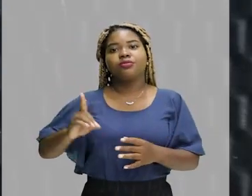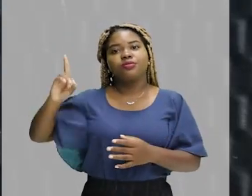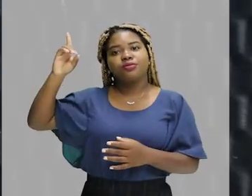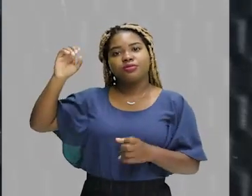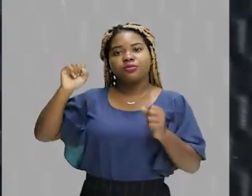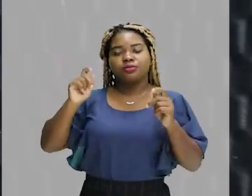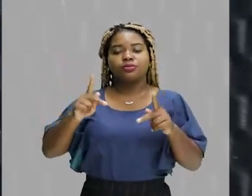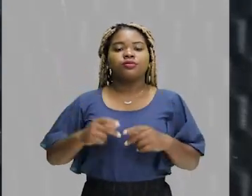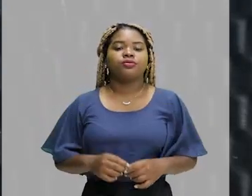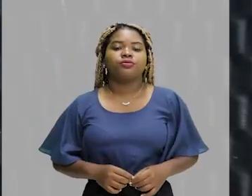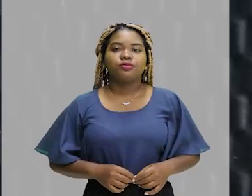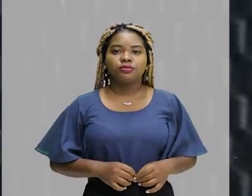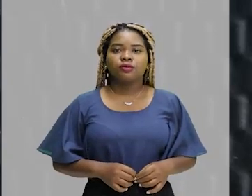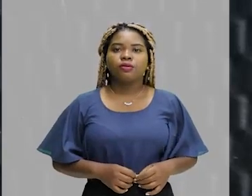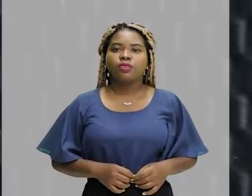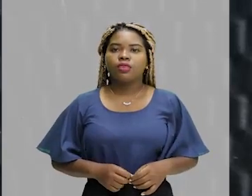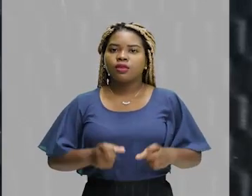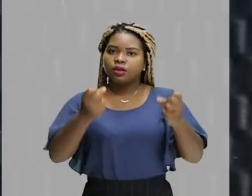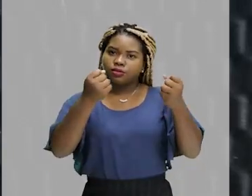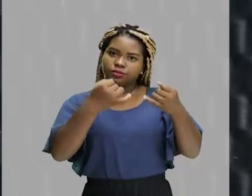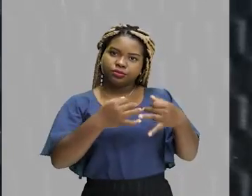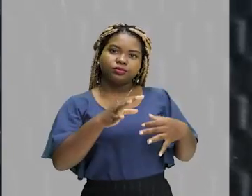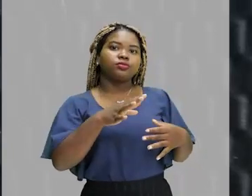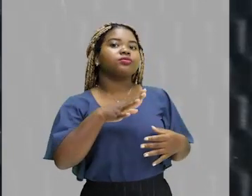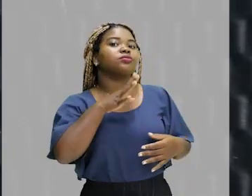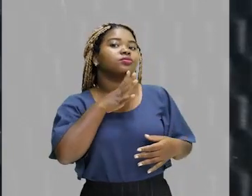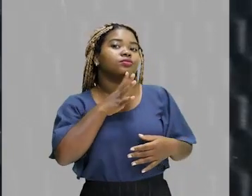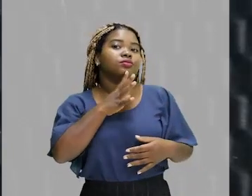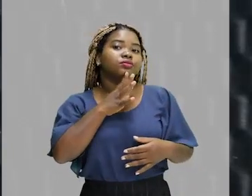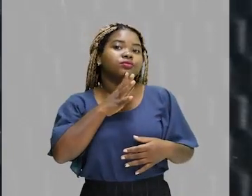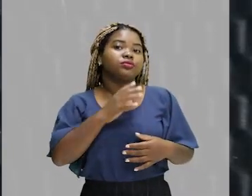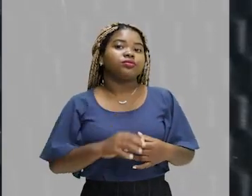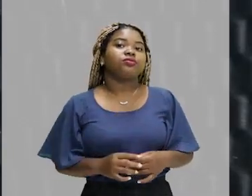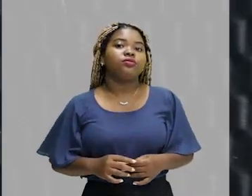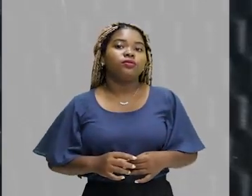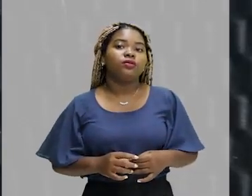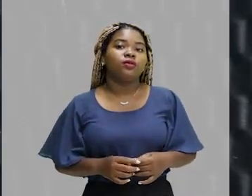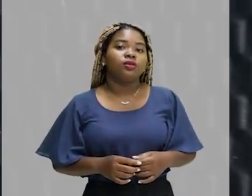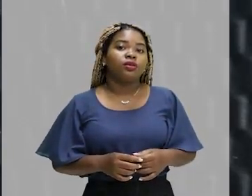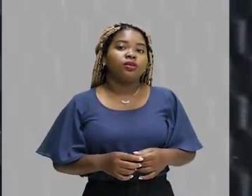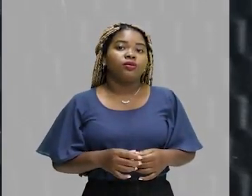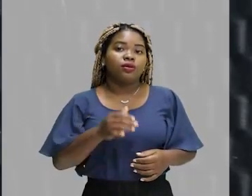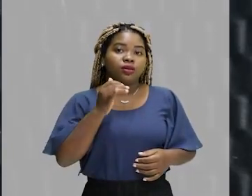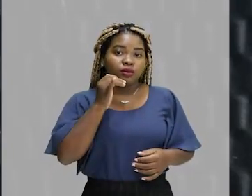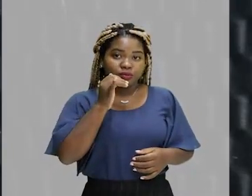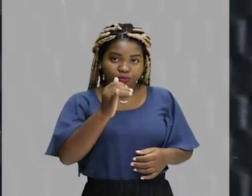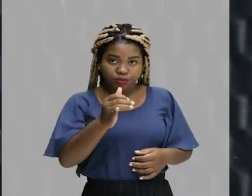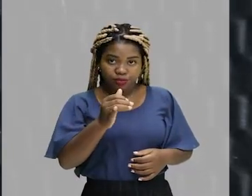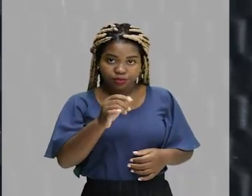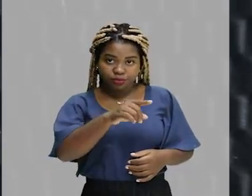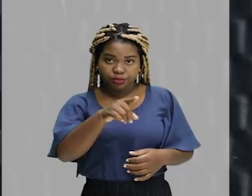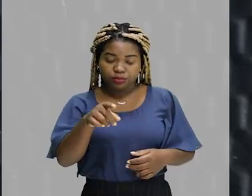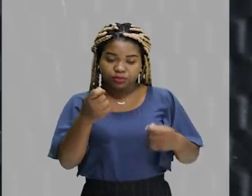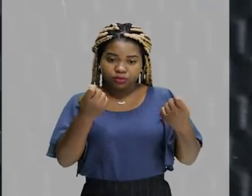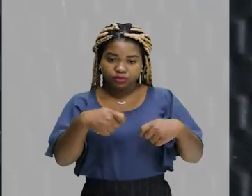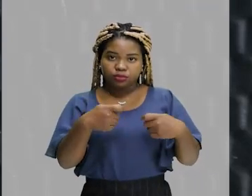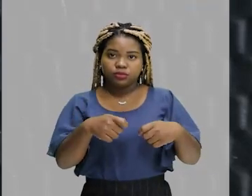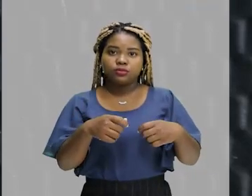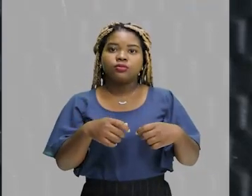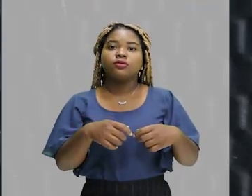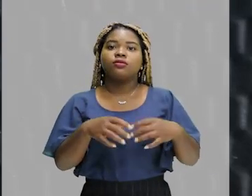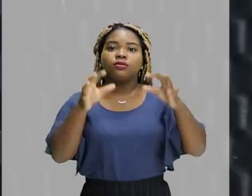no conhecimento, eu quero aí te avisar mais uma vez, tá? Que eu preciso da tua concentração, do teu foco, do